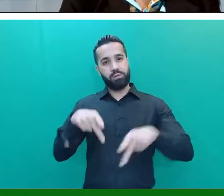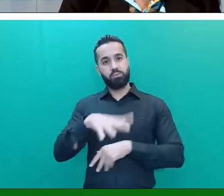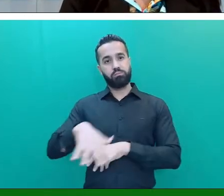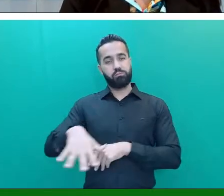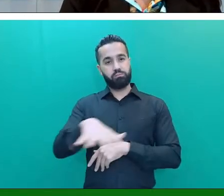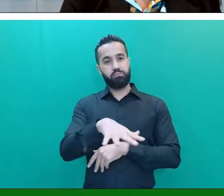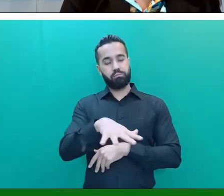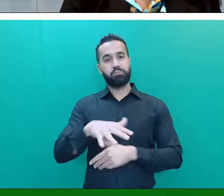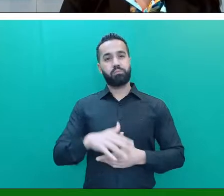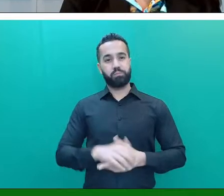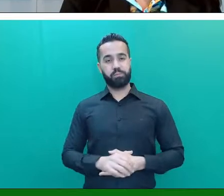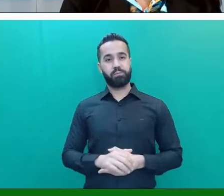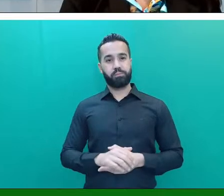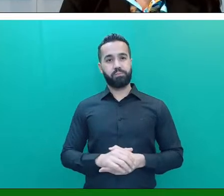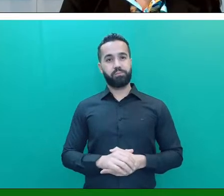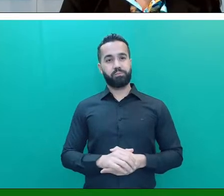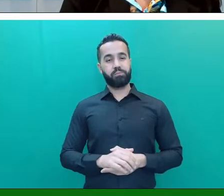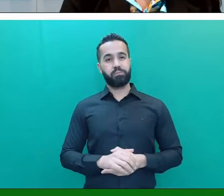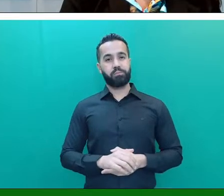Bom,